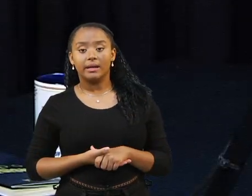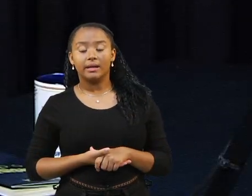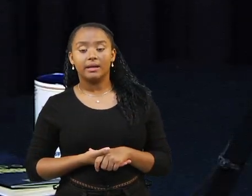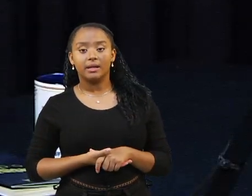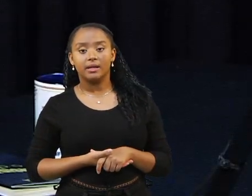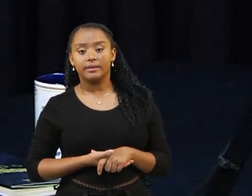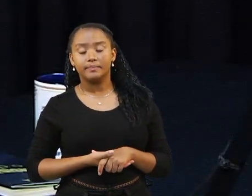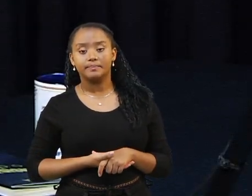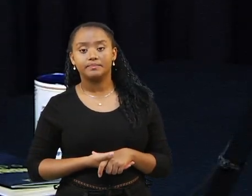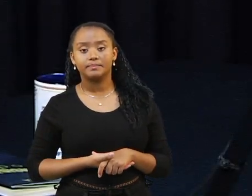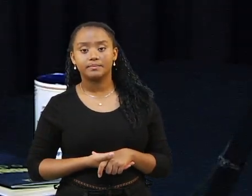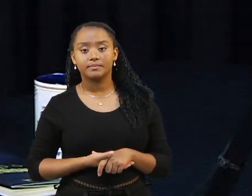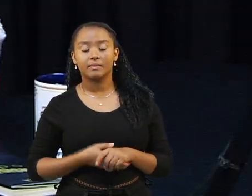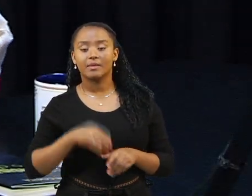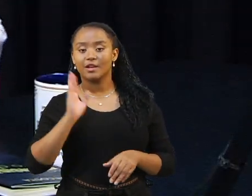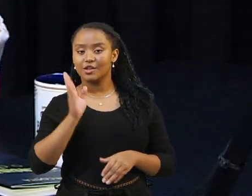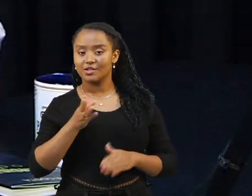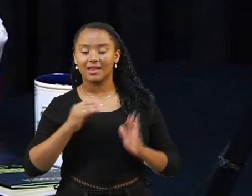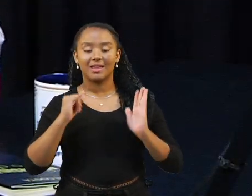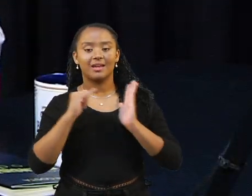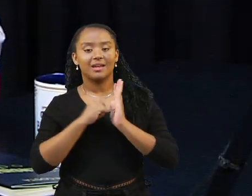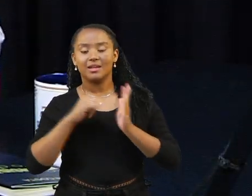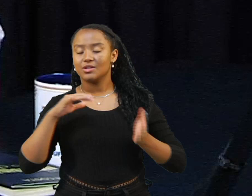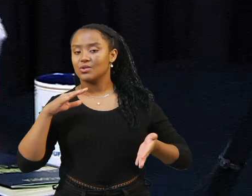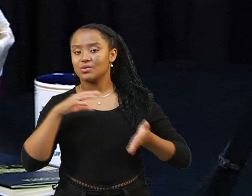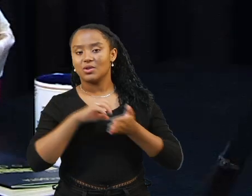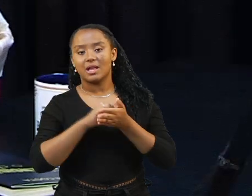Então, ele já está